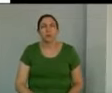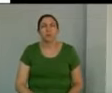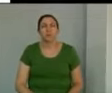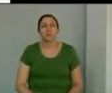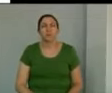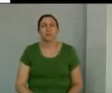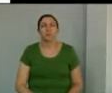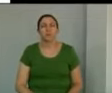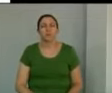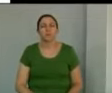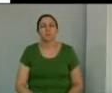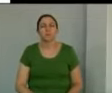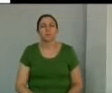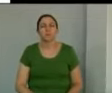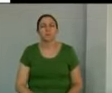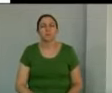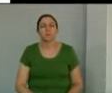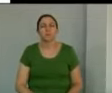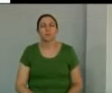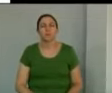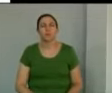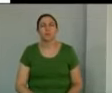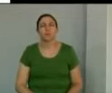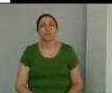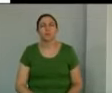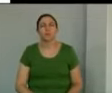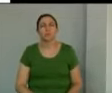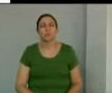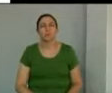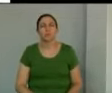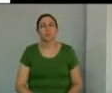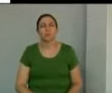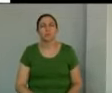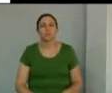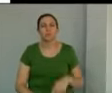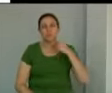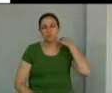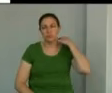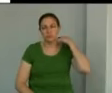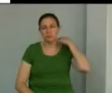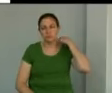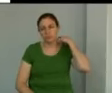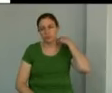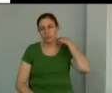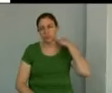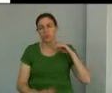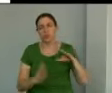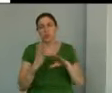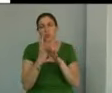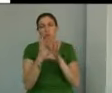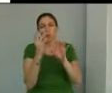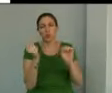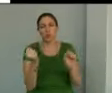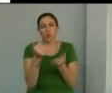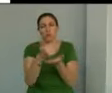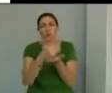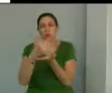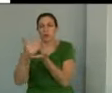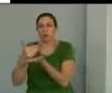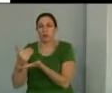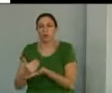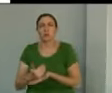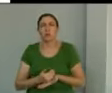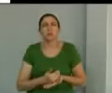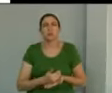fica a participação das receitas próprias e de transferências no total do bolo da arrecadação. Então, uma estimativa de